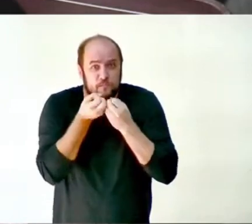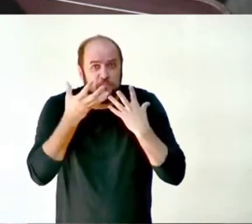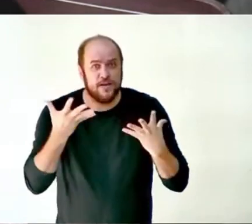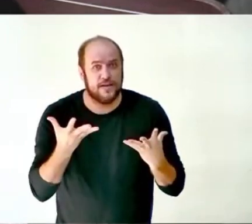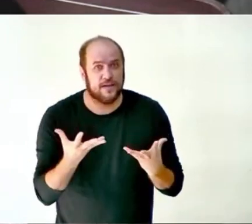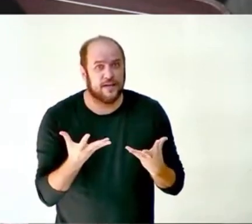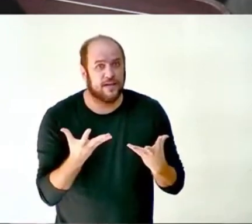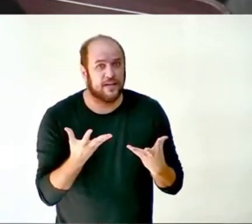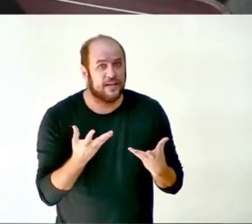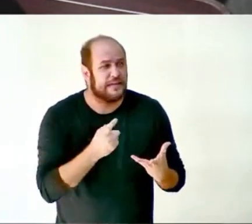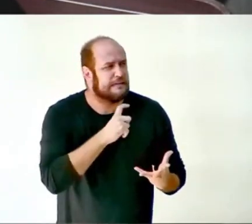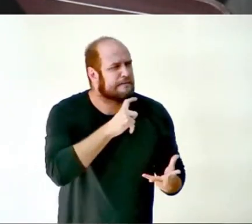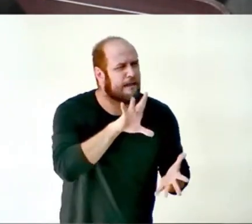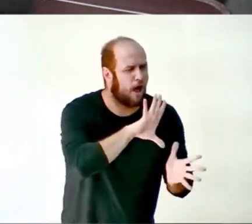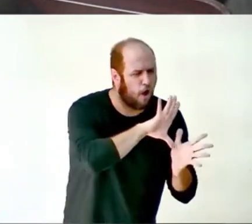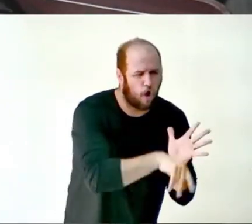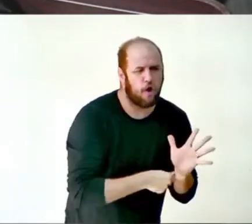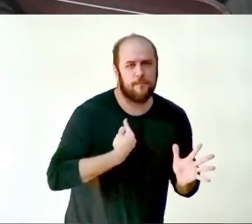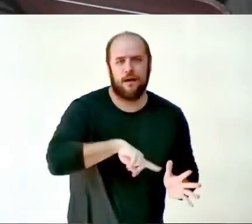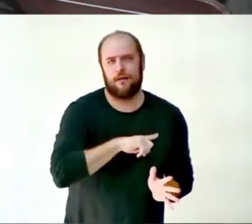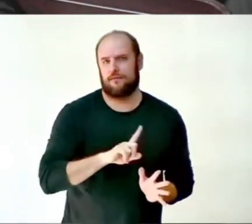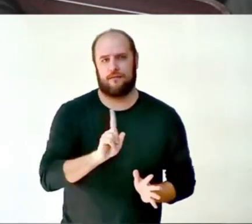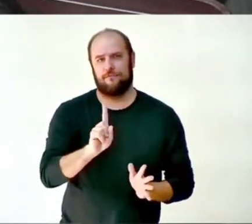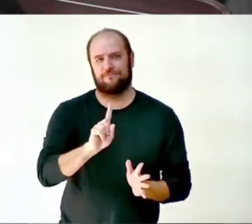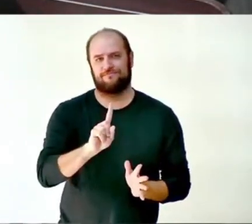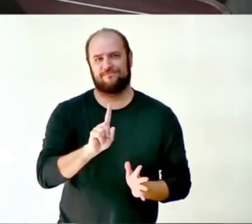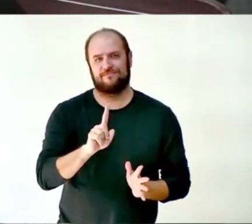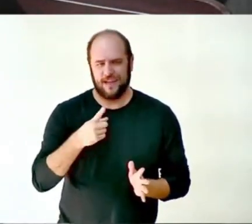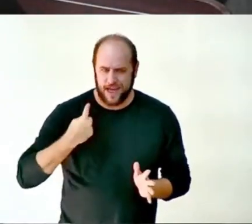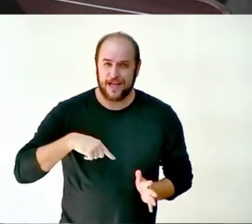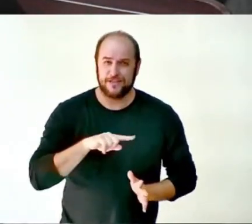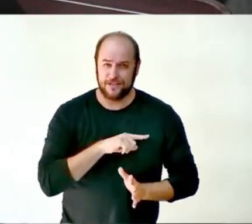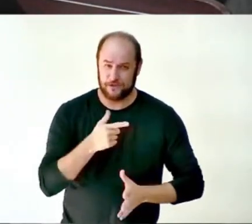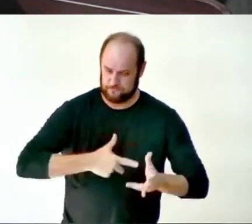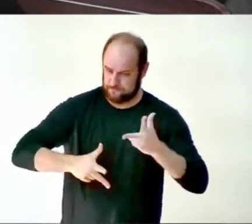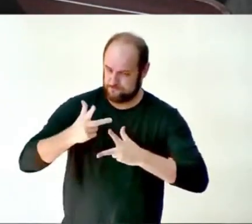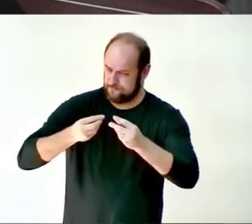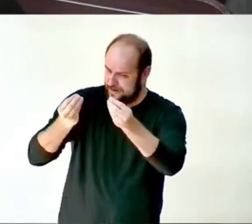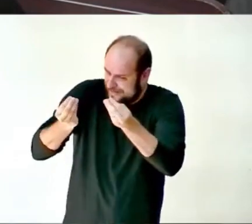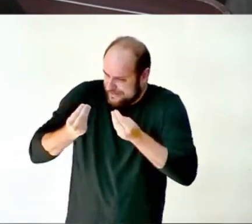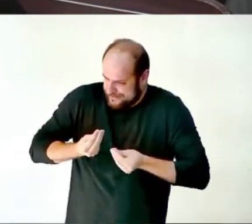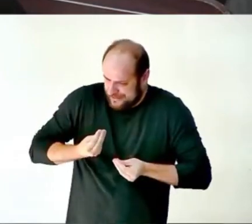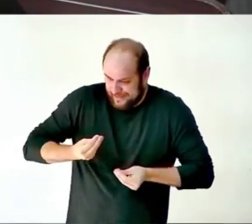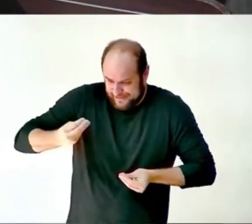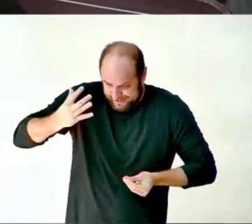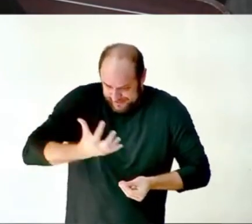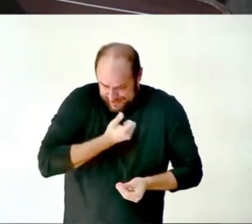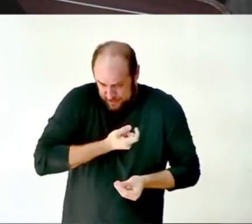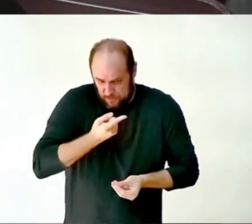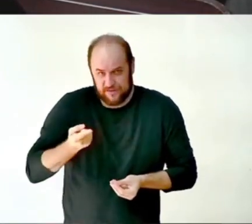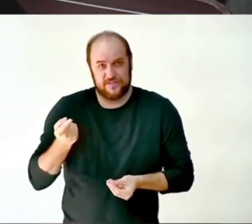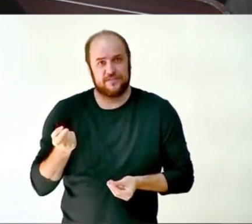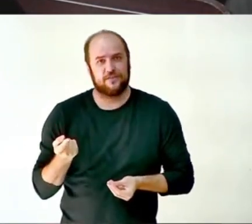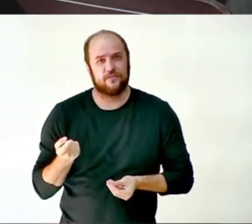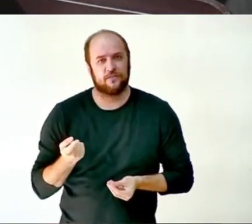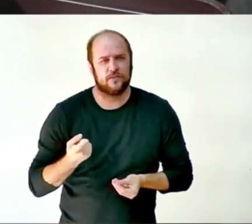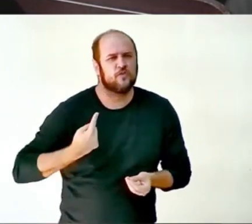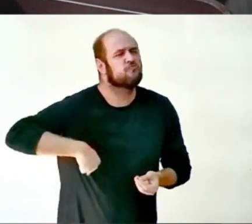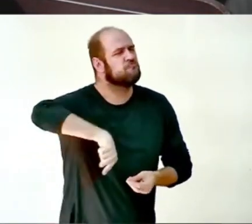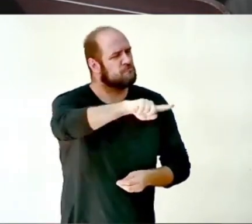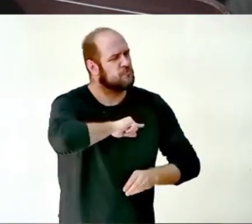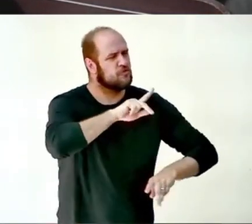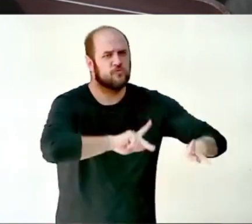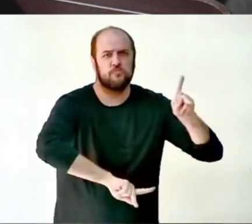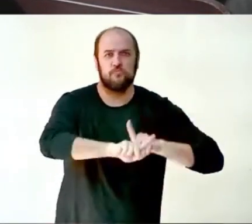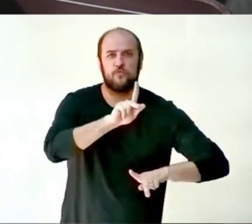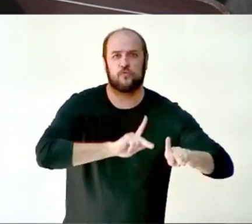de nós. Nós somos esses beneficiários da salvação. Uma vez que somos este povo, não nos